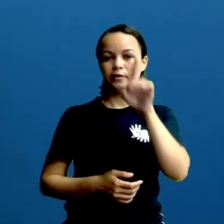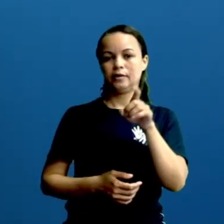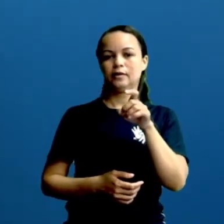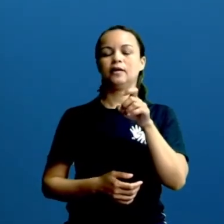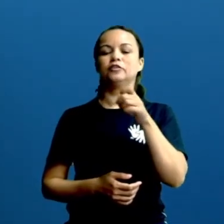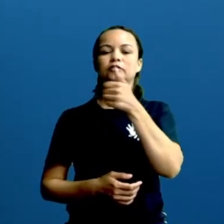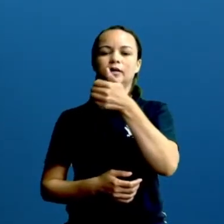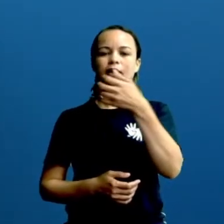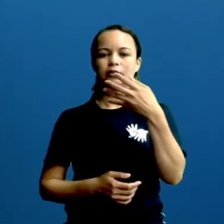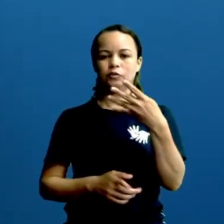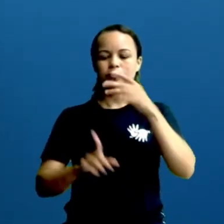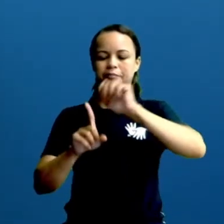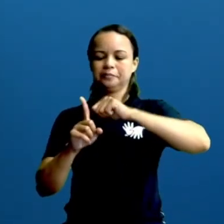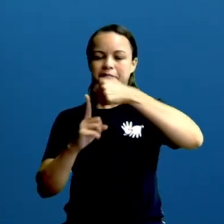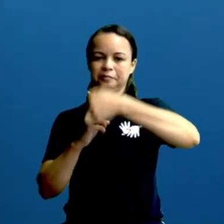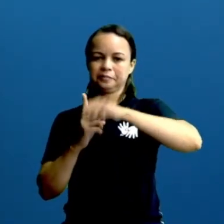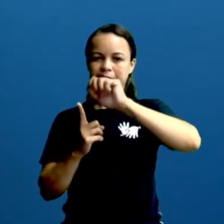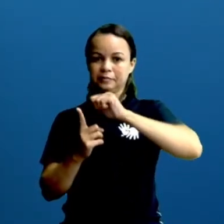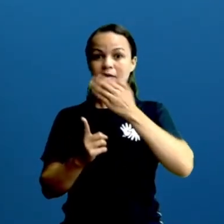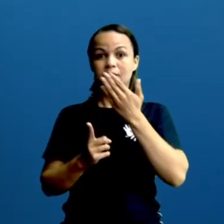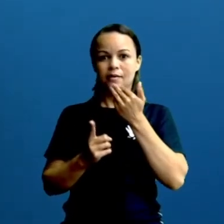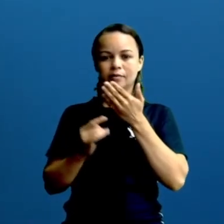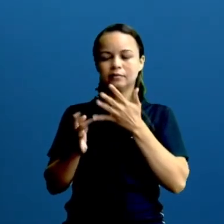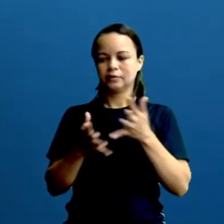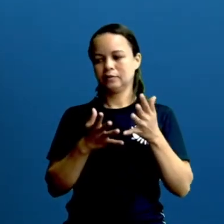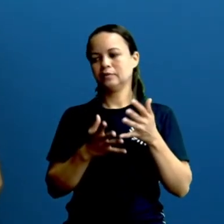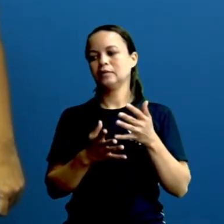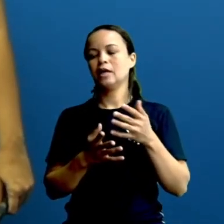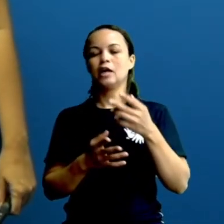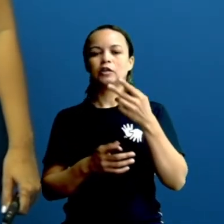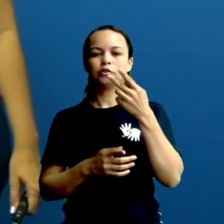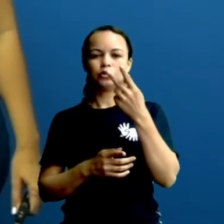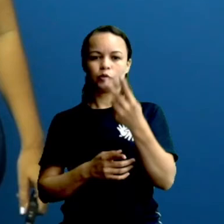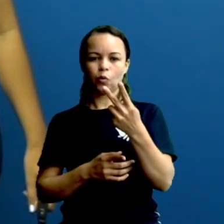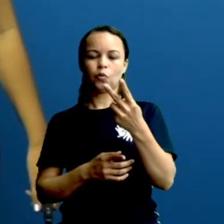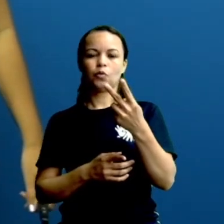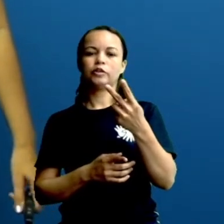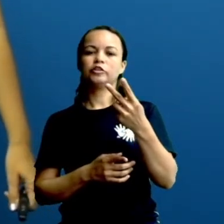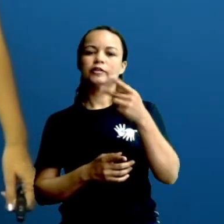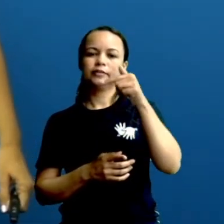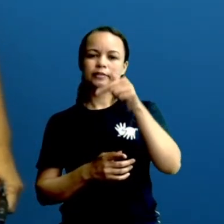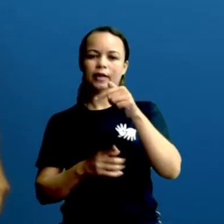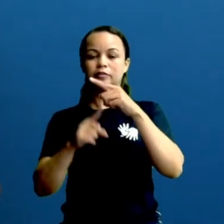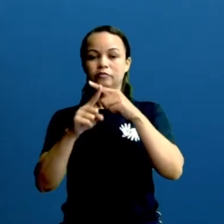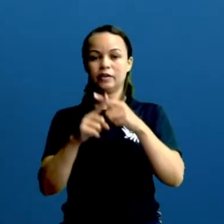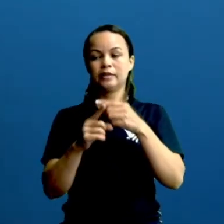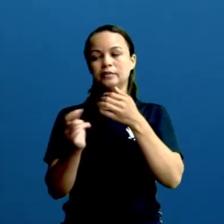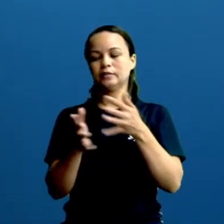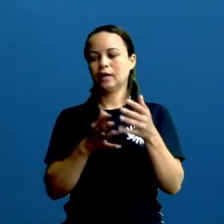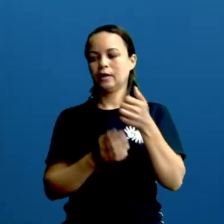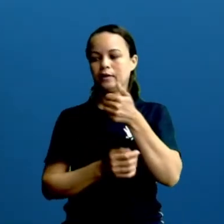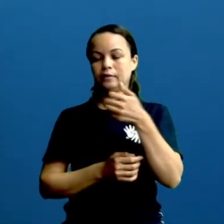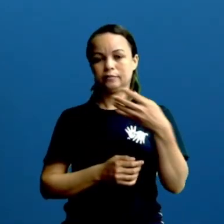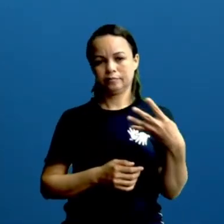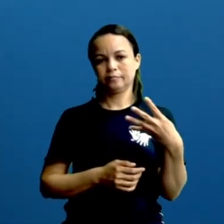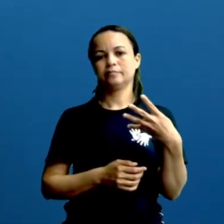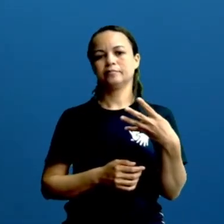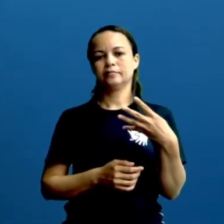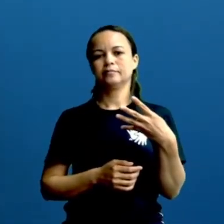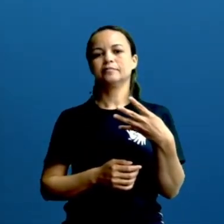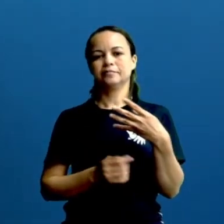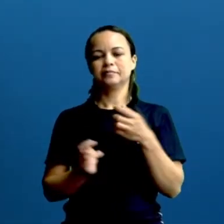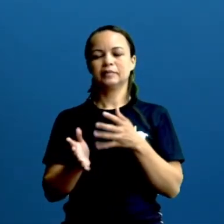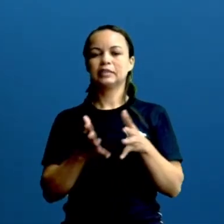ó. 2, 7 vezes dá 14. Então, 2 mais 2, mais 2, mais 2, mais 2, mais